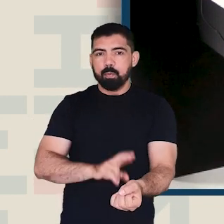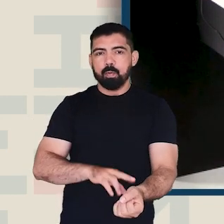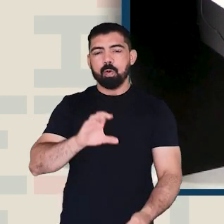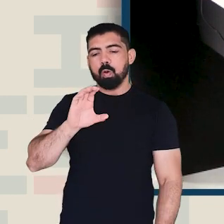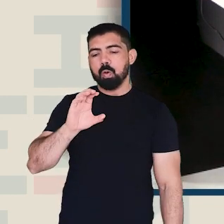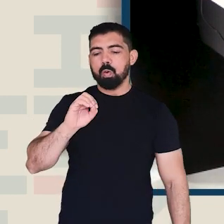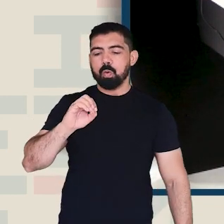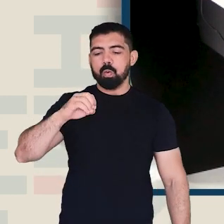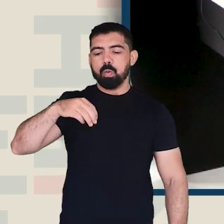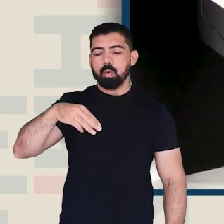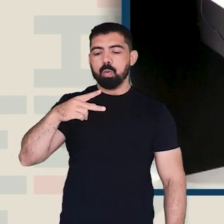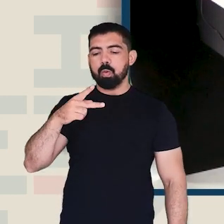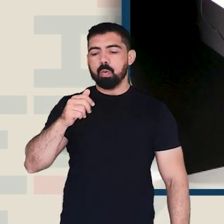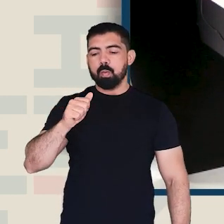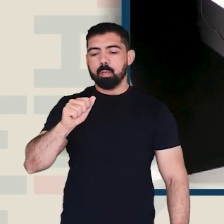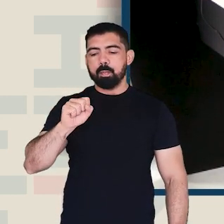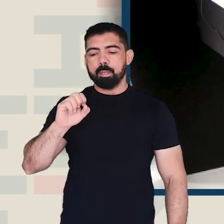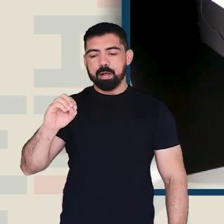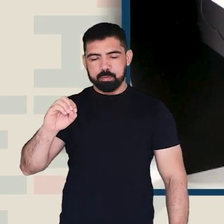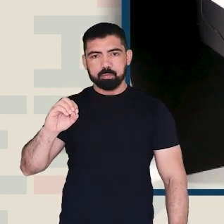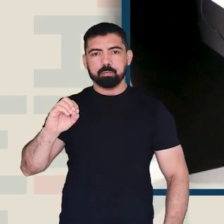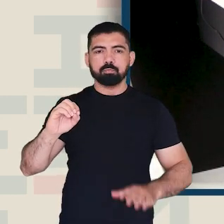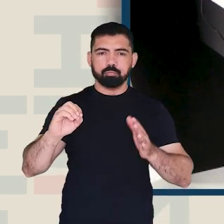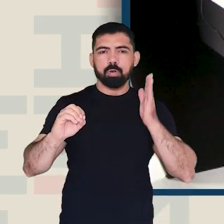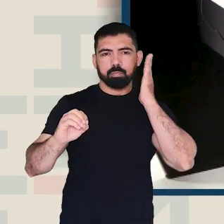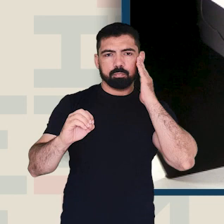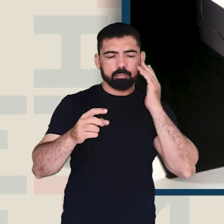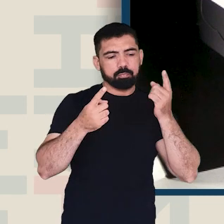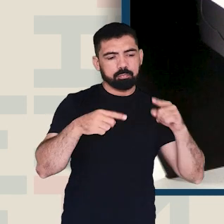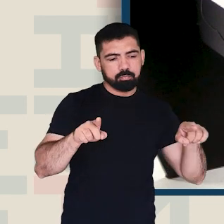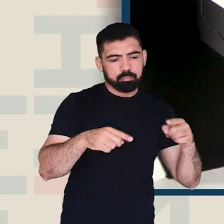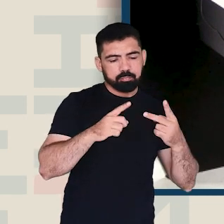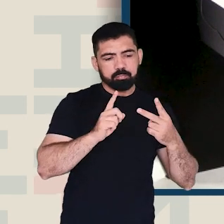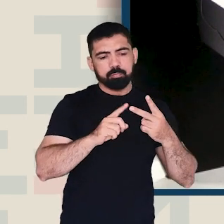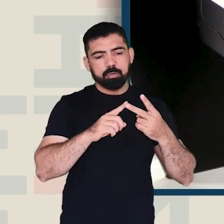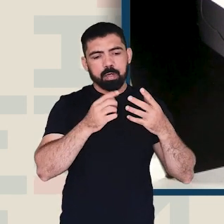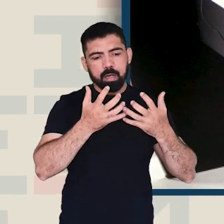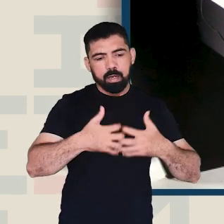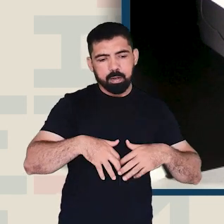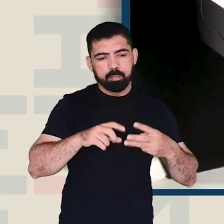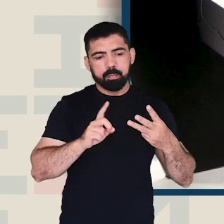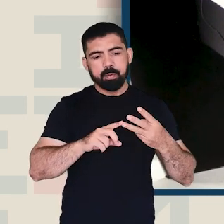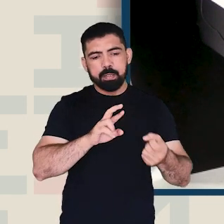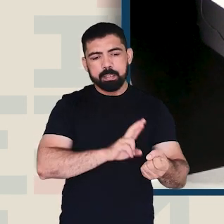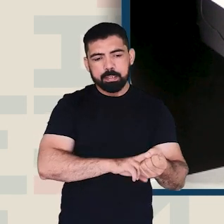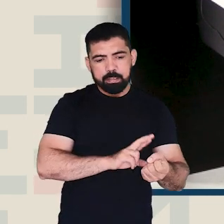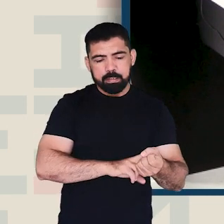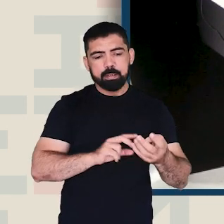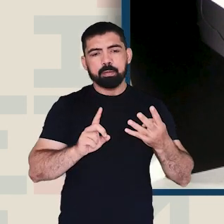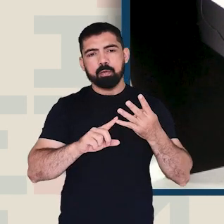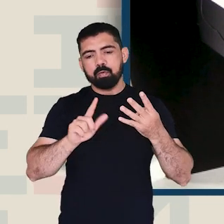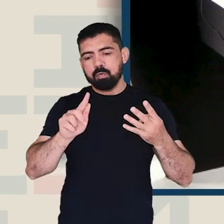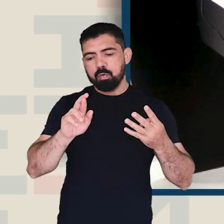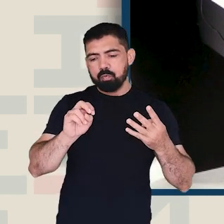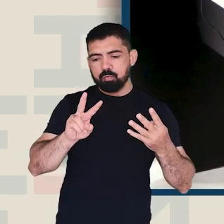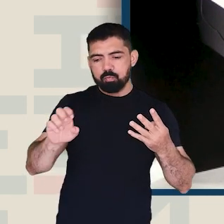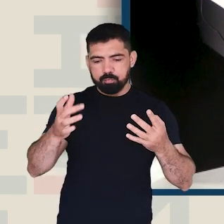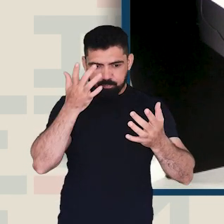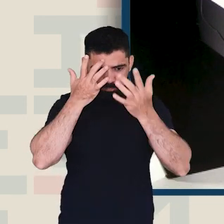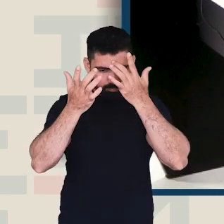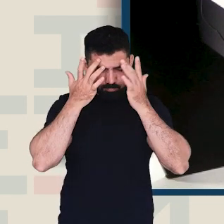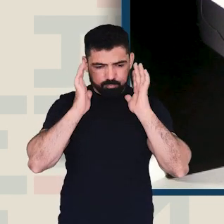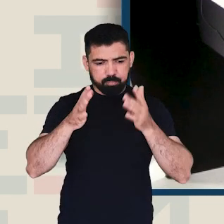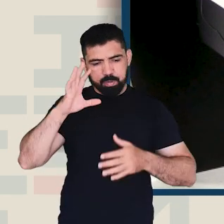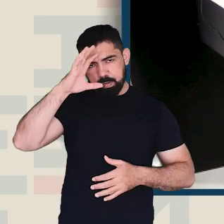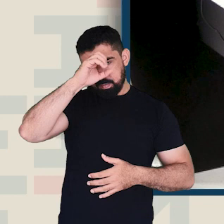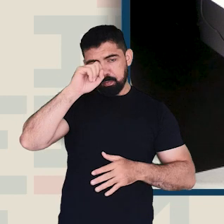eu consigo... Se eu já entendo o que é melodia, eu sei o que é harmonia, eu sei o que é ritmo, e eu sei o que é o groove, que eu preciso desses termos primeiro para entender o que é o